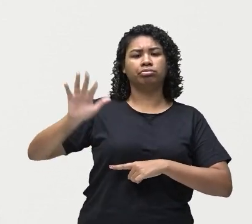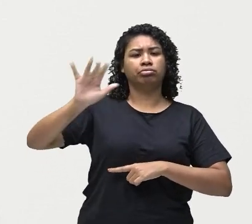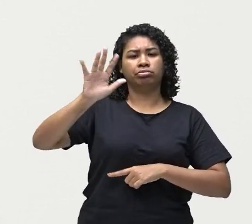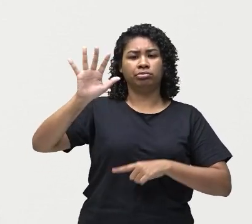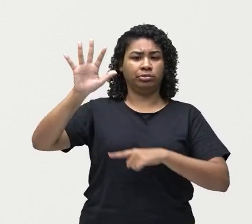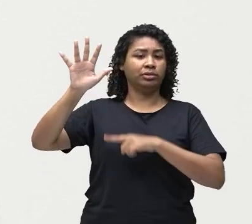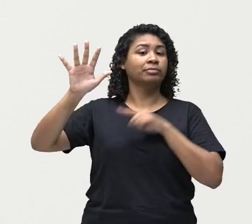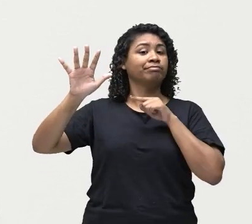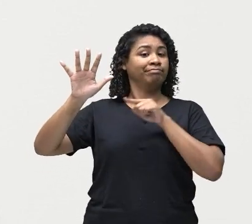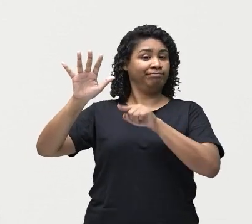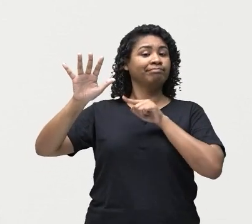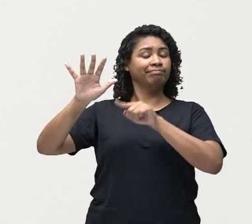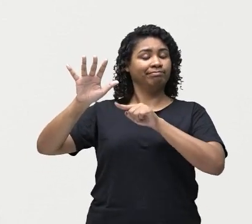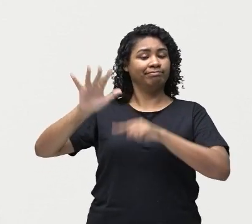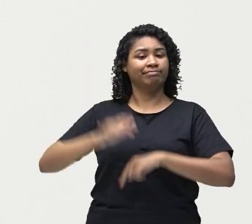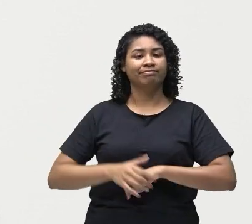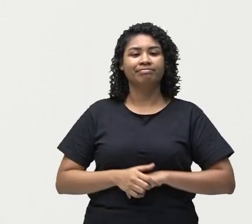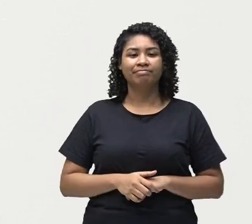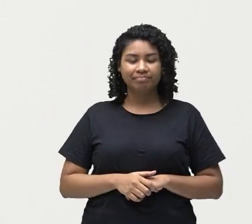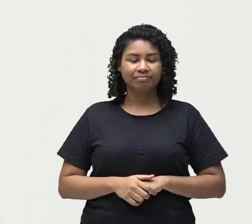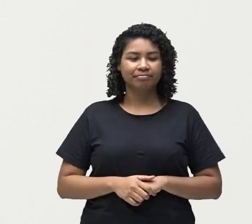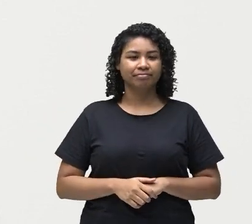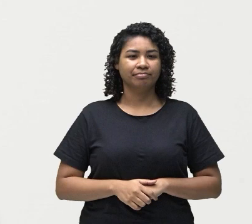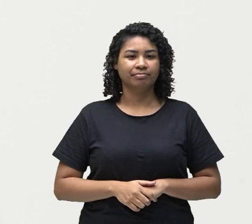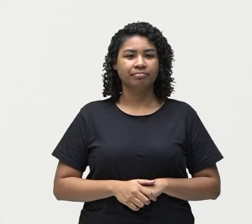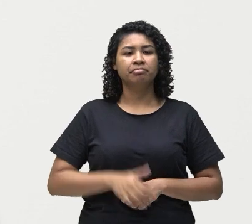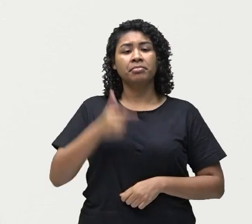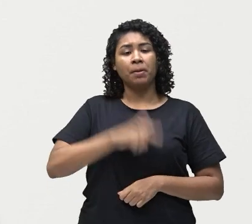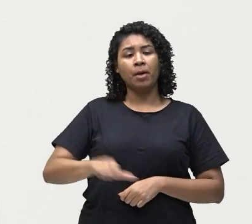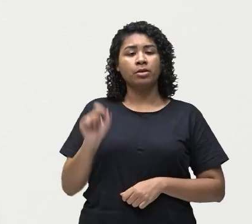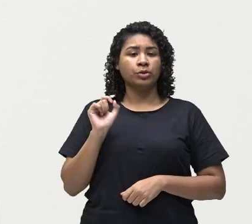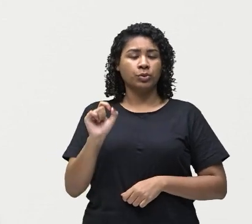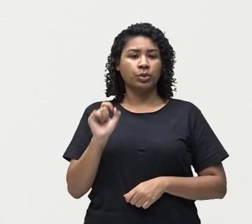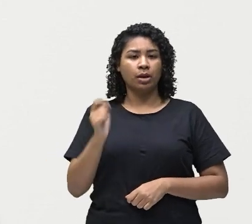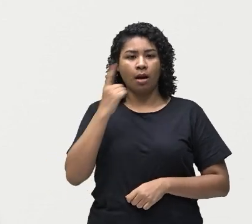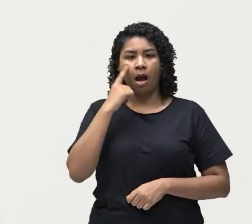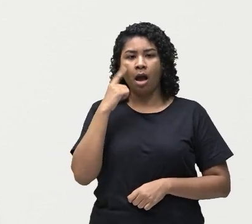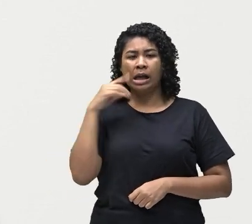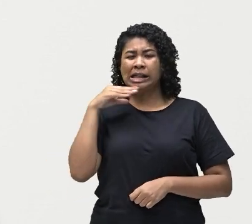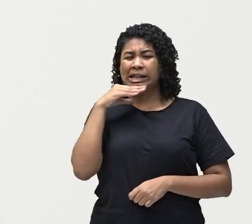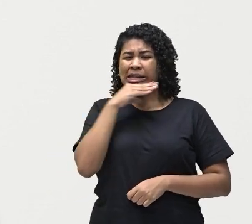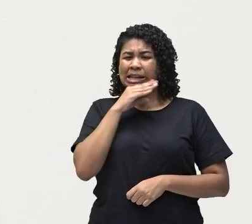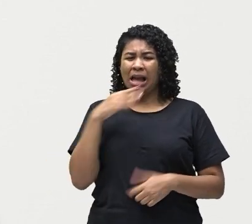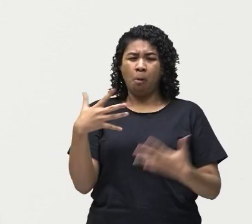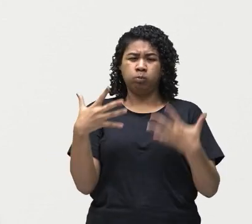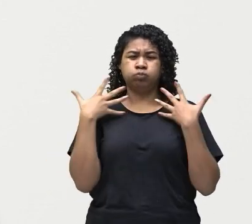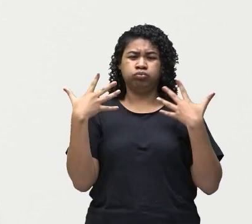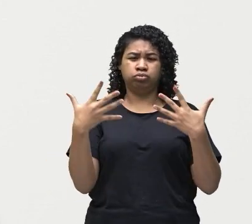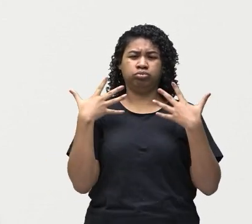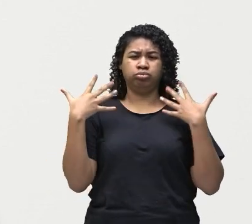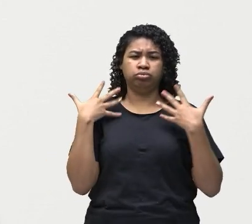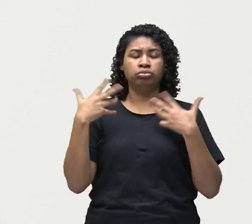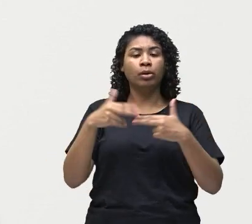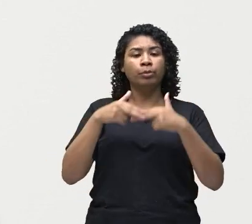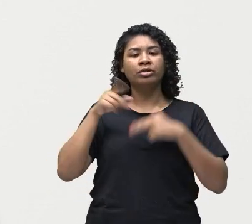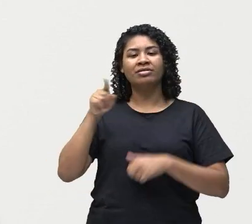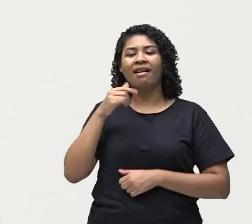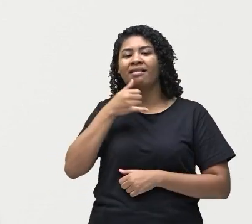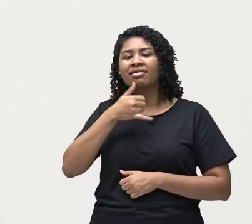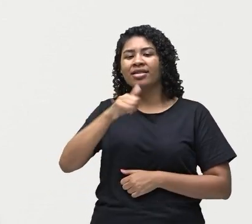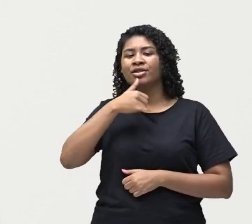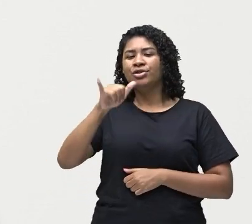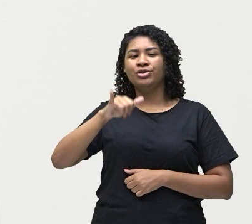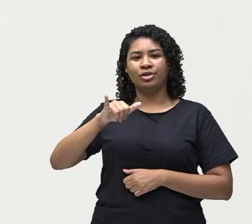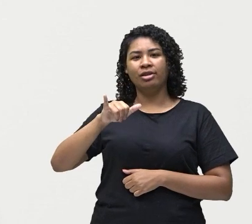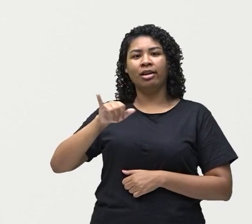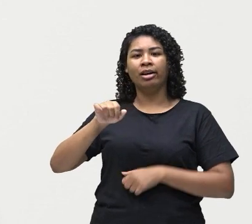liberados com a queima dessa combustão Além disso o calor a energia não aproveitada que